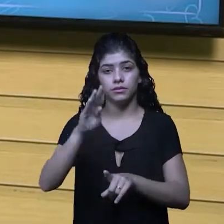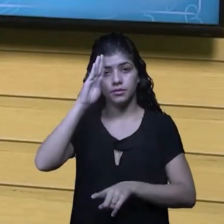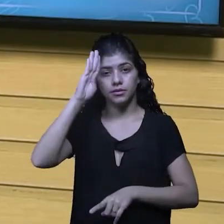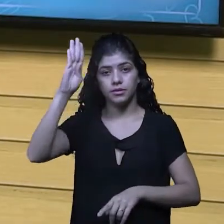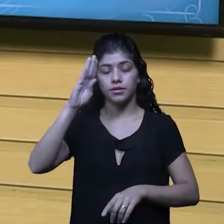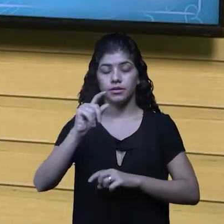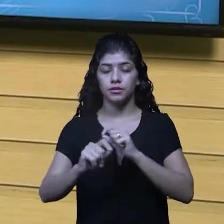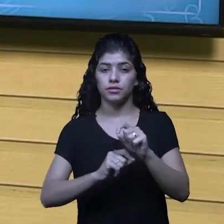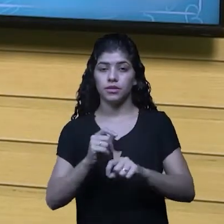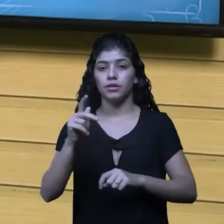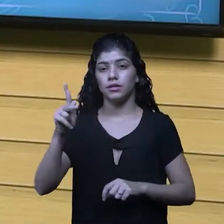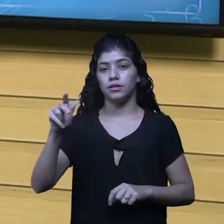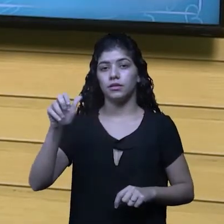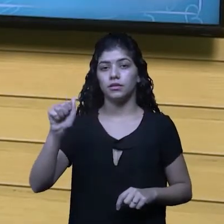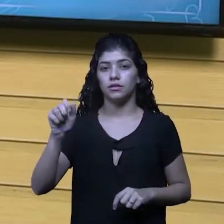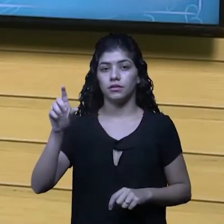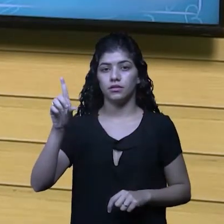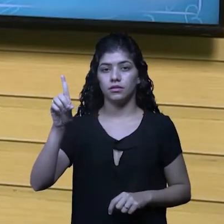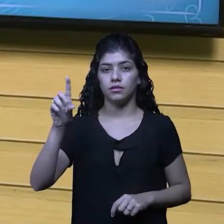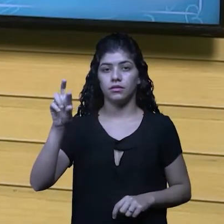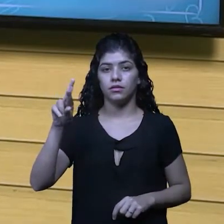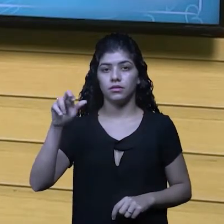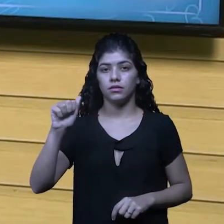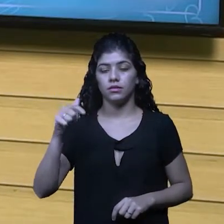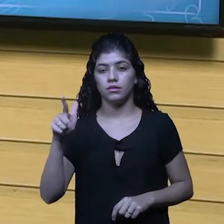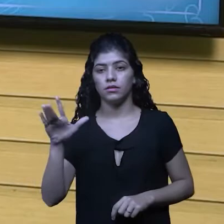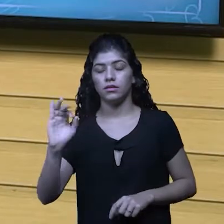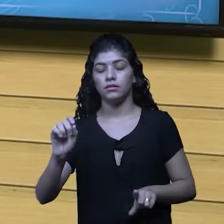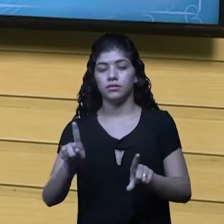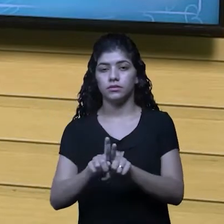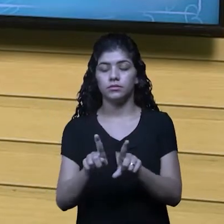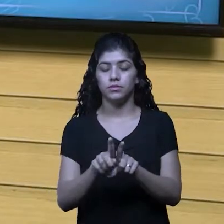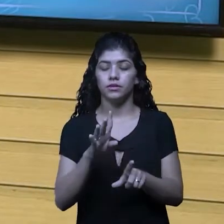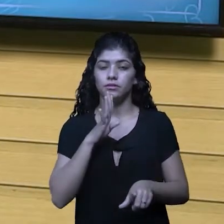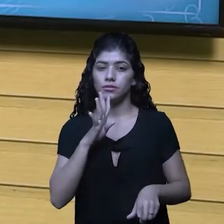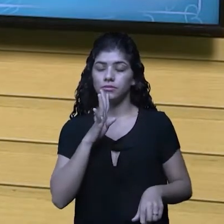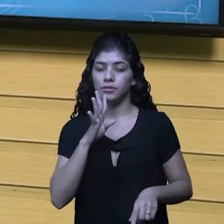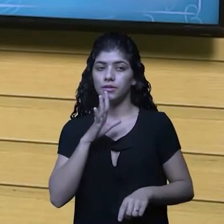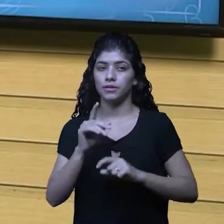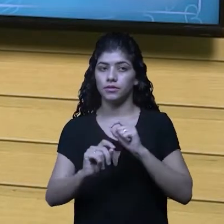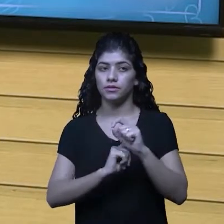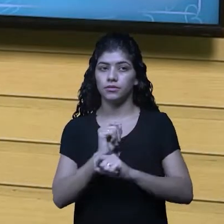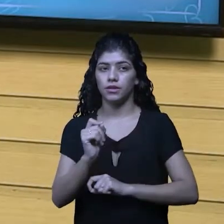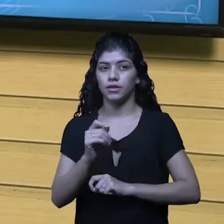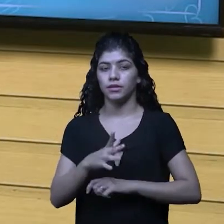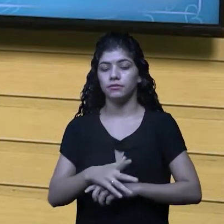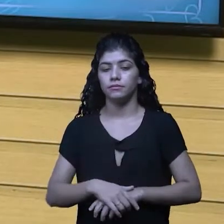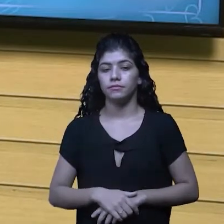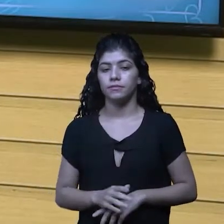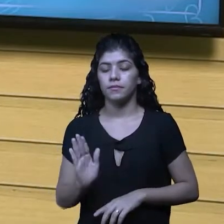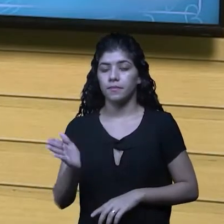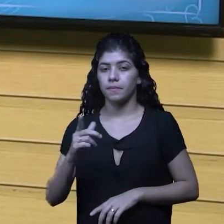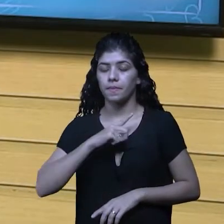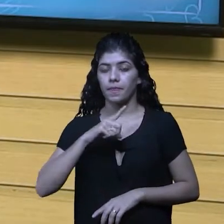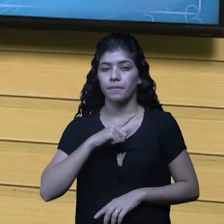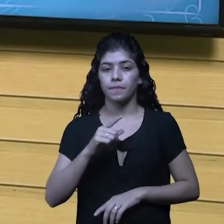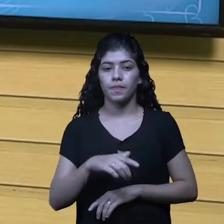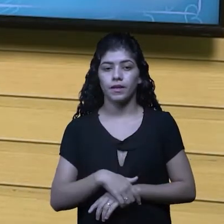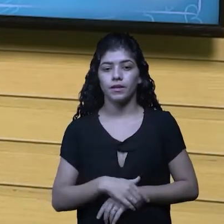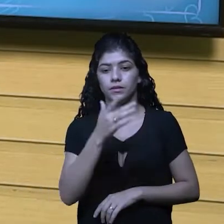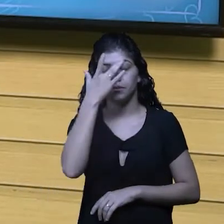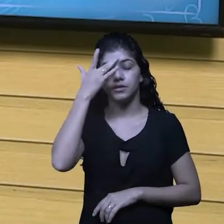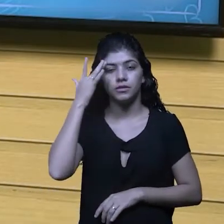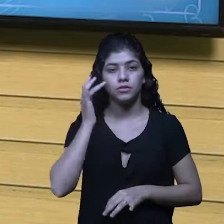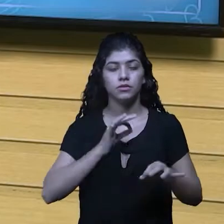trabalhar com o desvio padrão. Mas também, de acordo com o conhecimento do profissional,